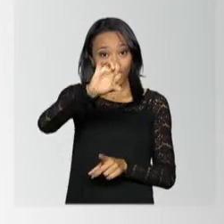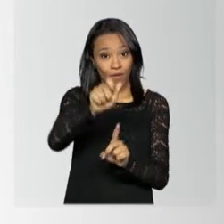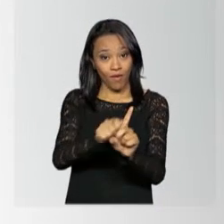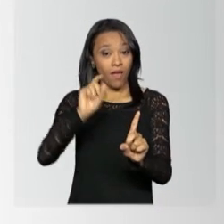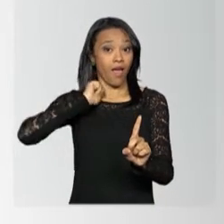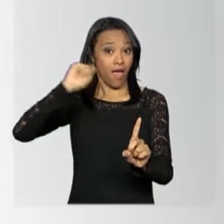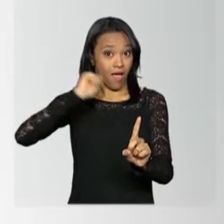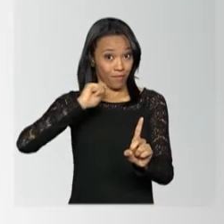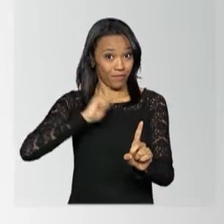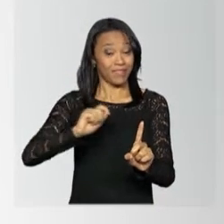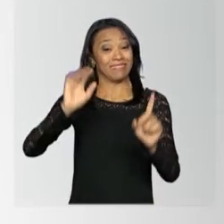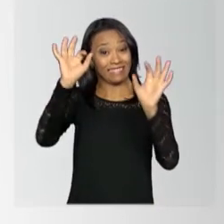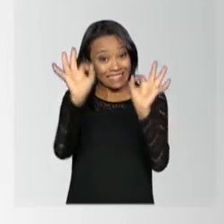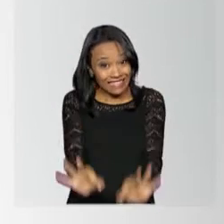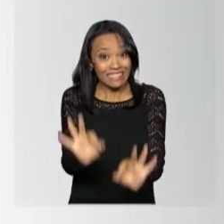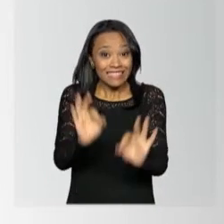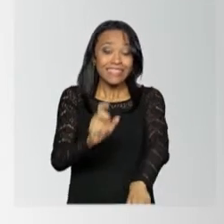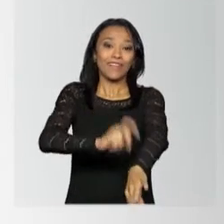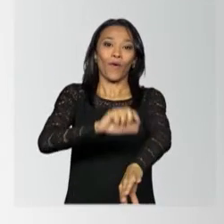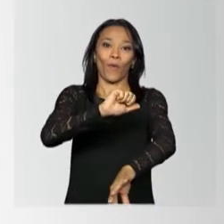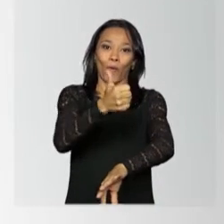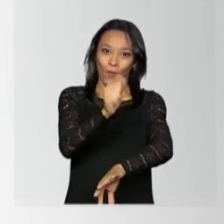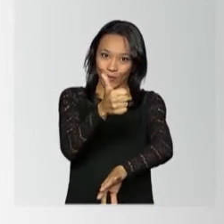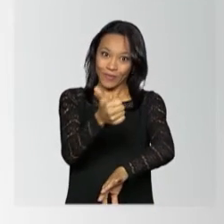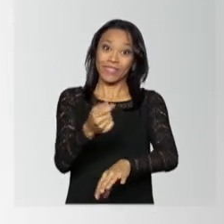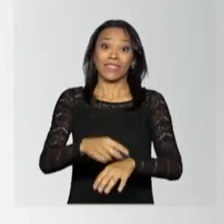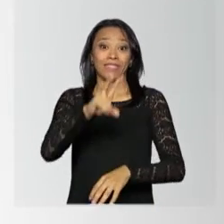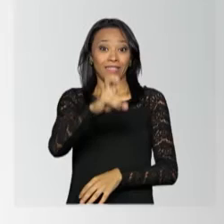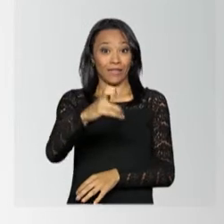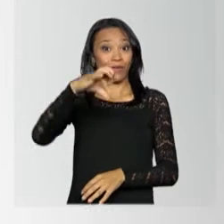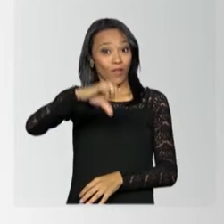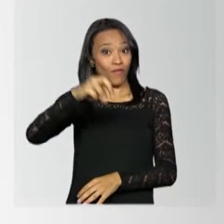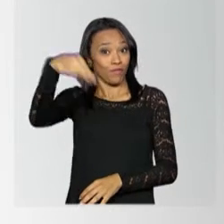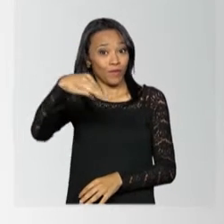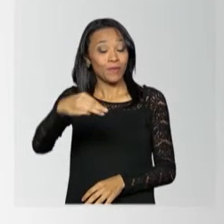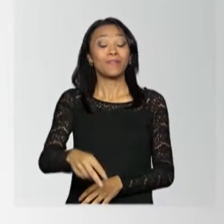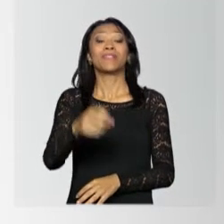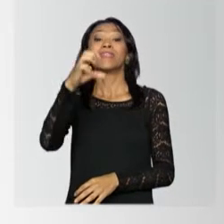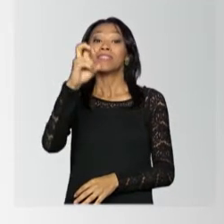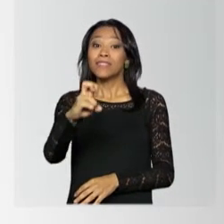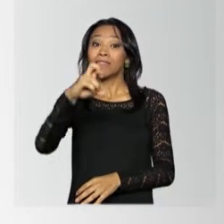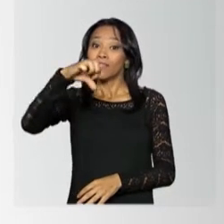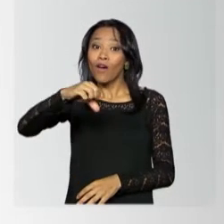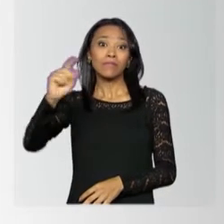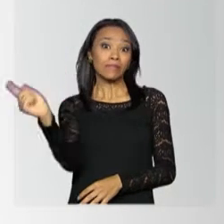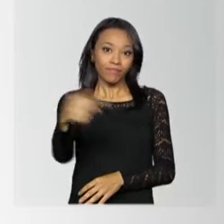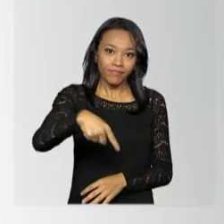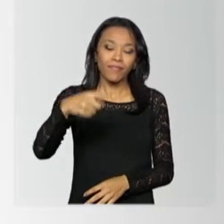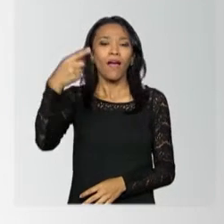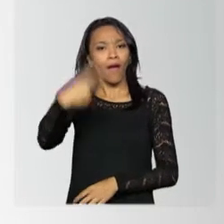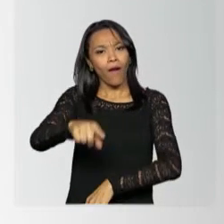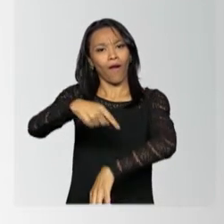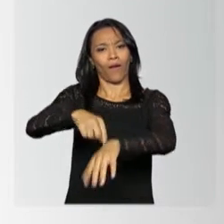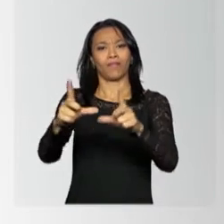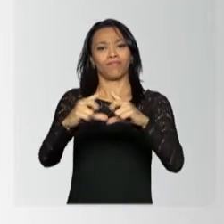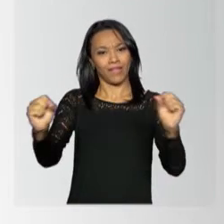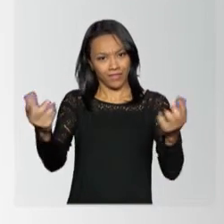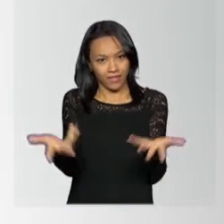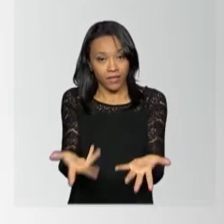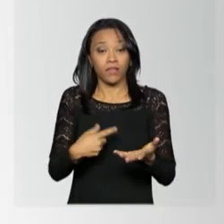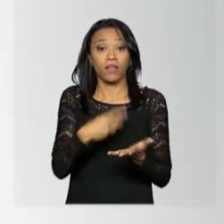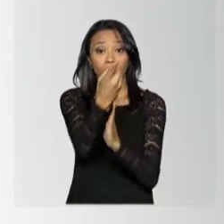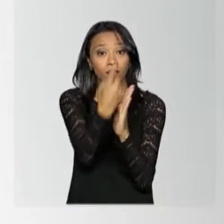de abril, exatamente às 23 horas, 59 minutos e 59 segundos, horário de Brasília.